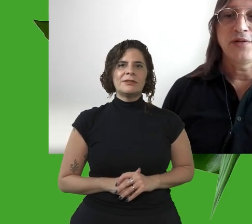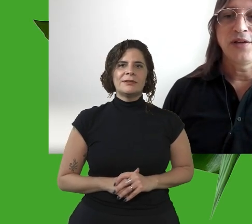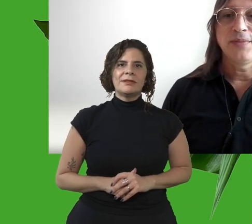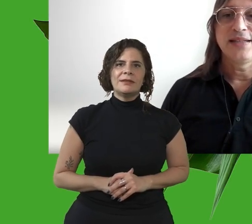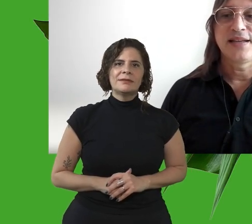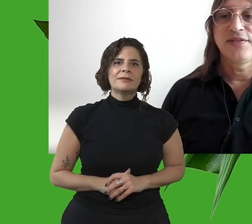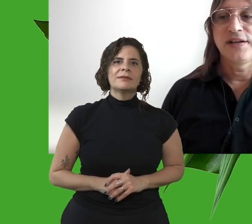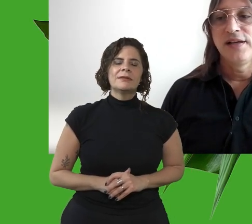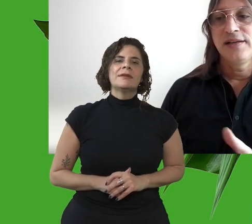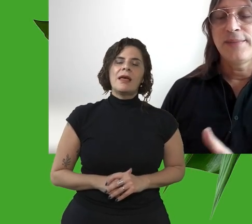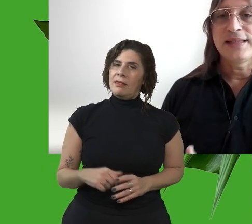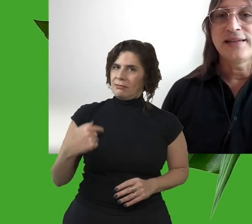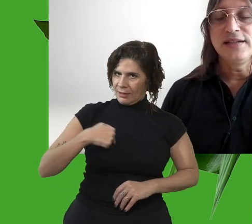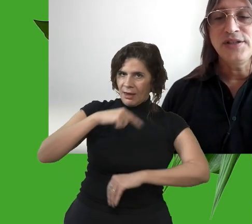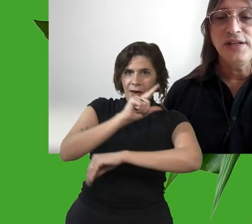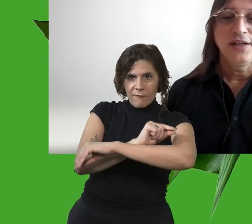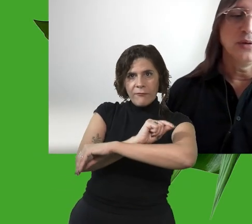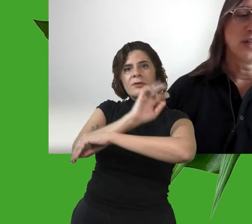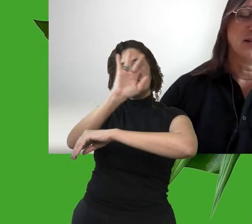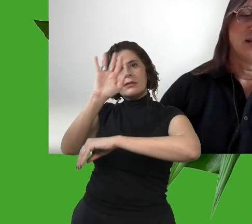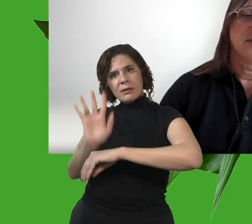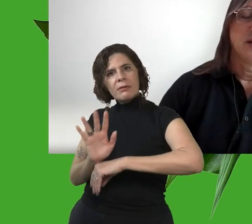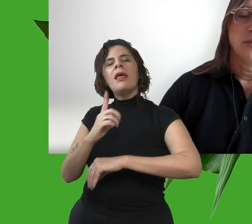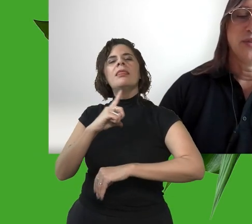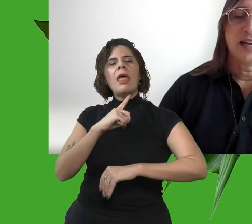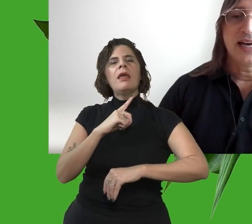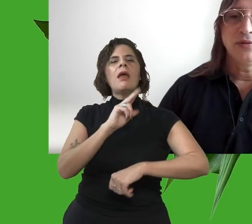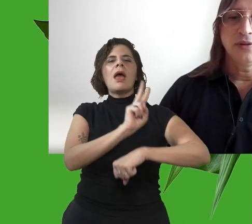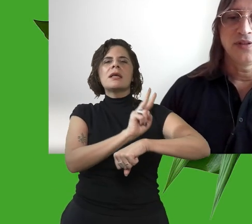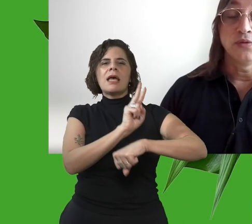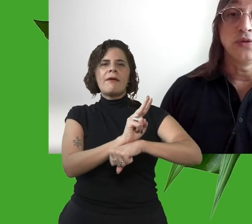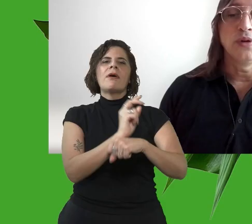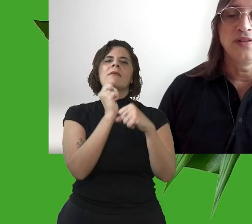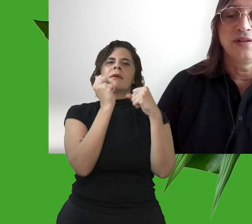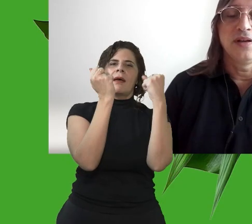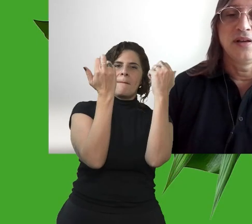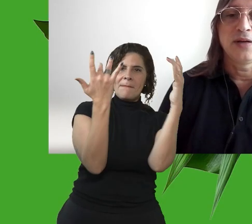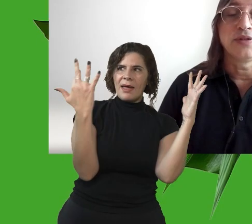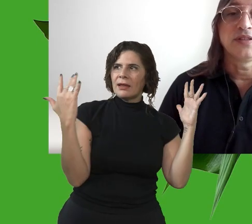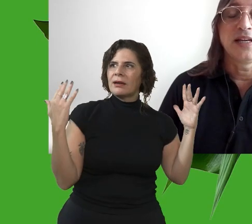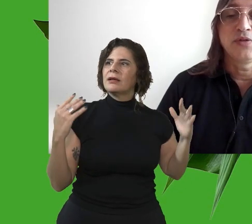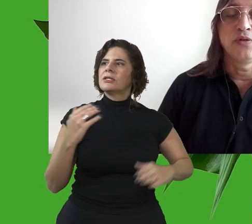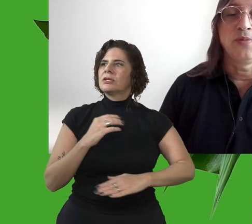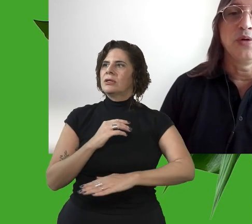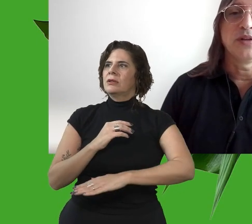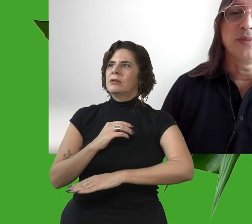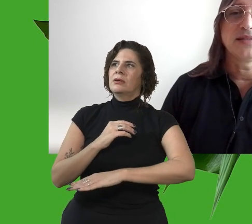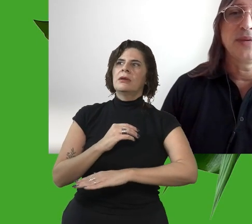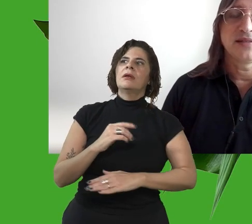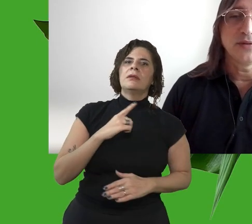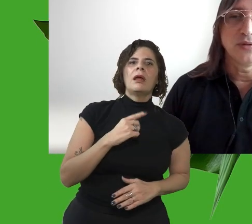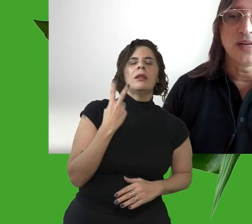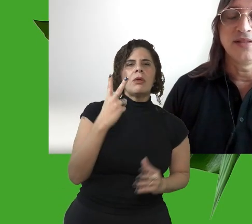Grupo Boticário tem uma reserva na Mata Atlântica e outra reserva no Cerrado, que são os dois ecossistemas, os dois